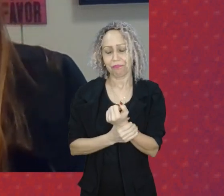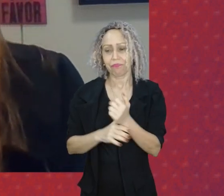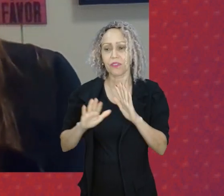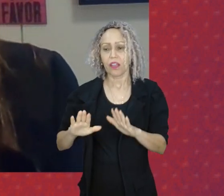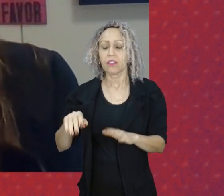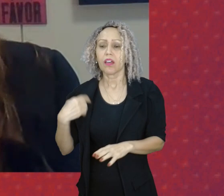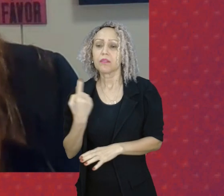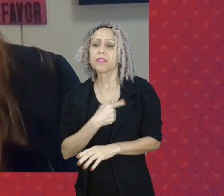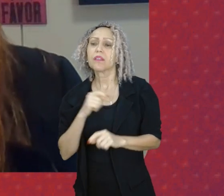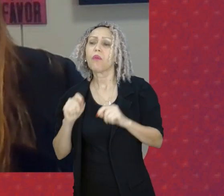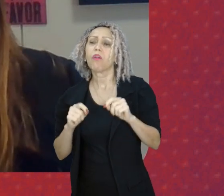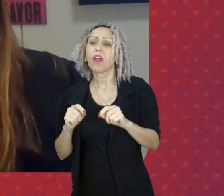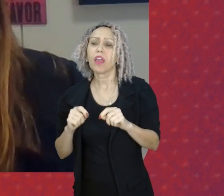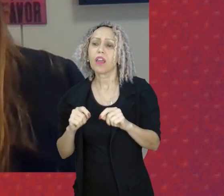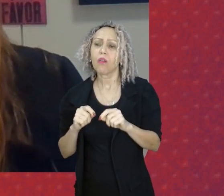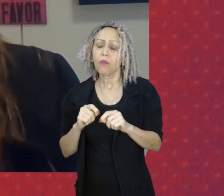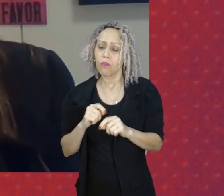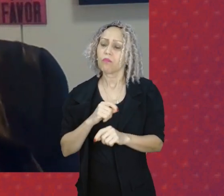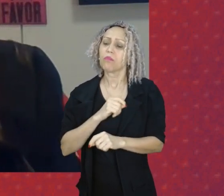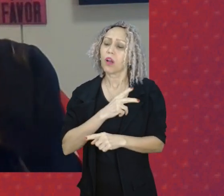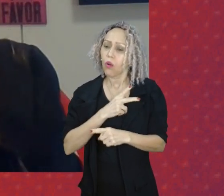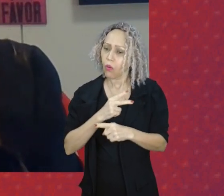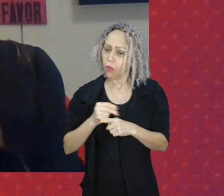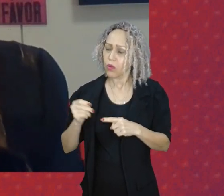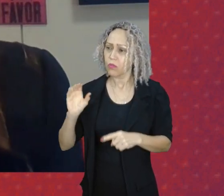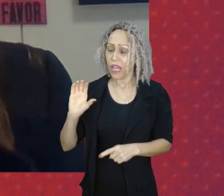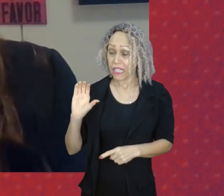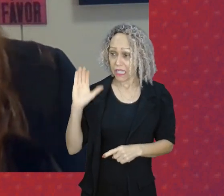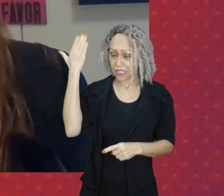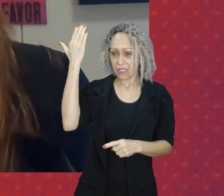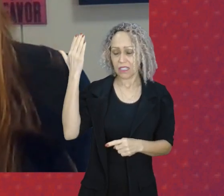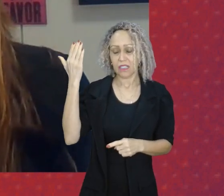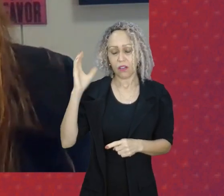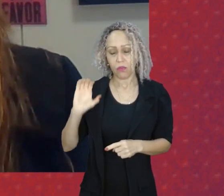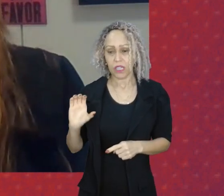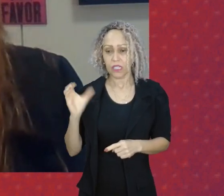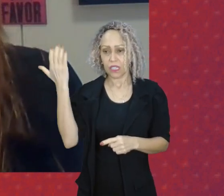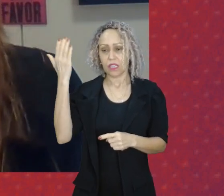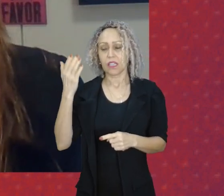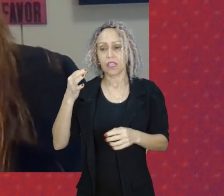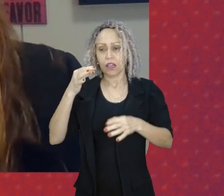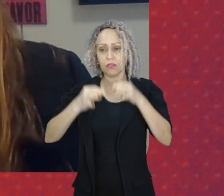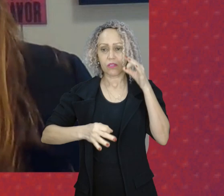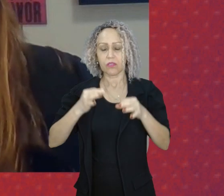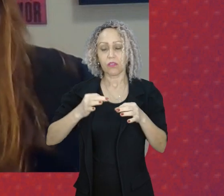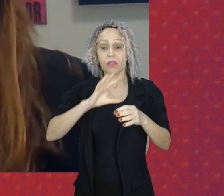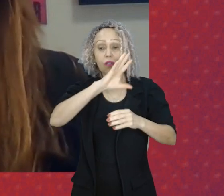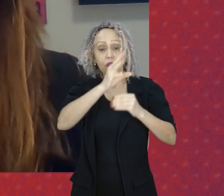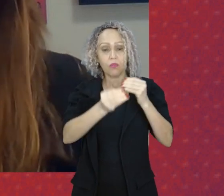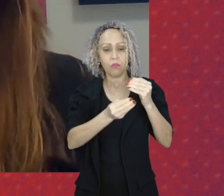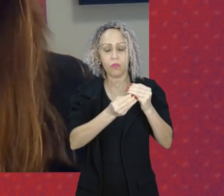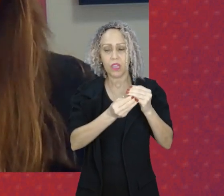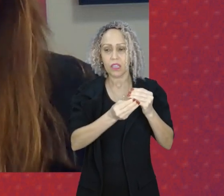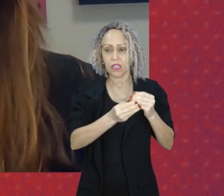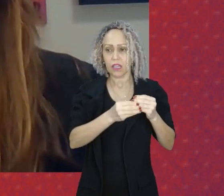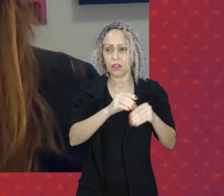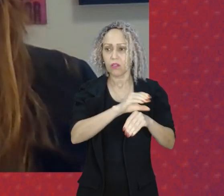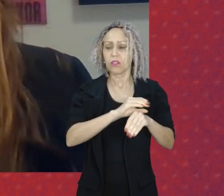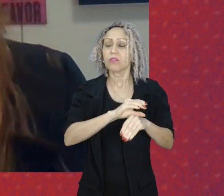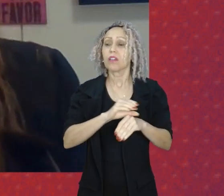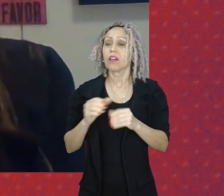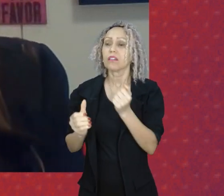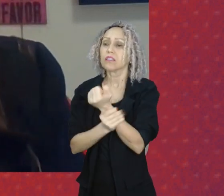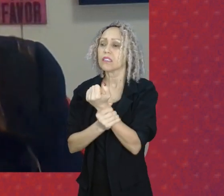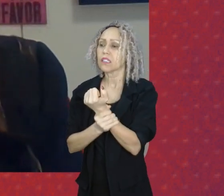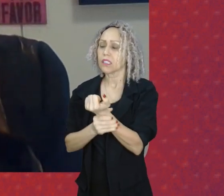uma conquista jurisprudencial que acabou sendo sedimentada como emenda constitucional, que é a garantia de financiamento. Então,